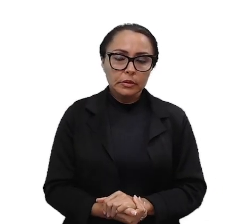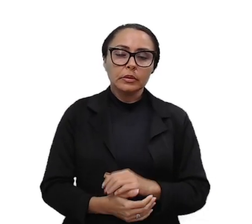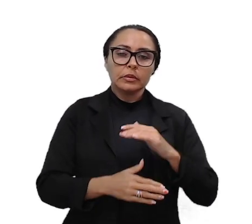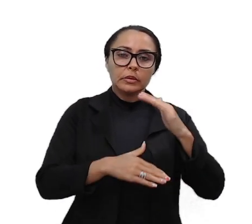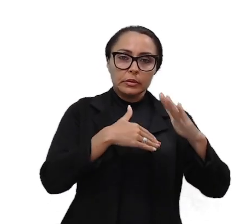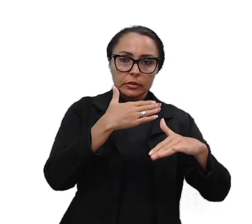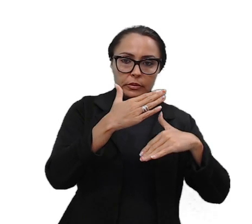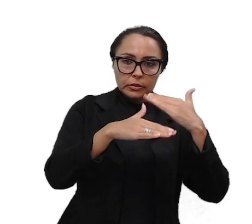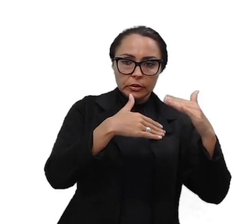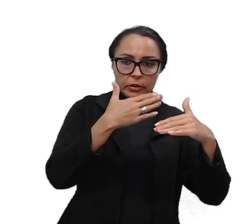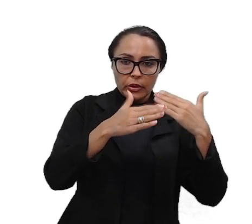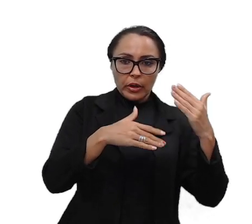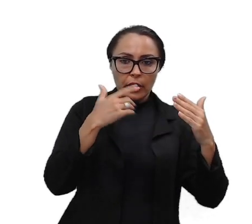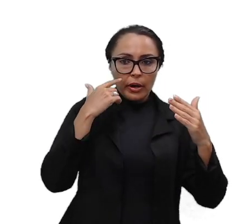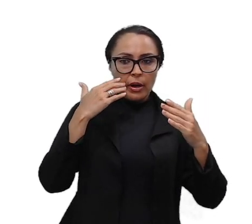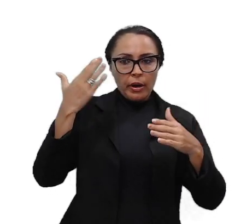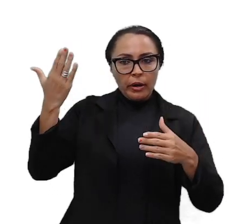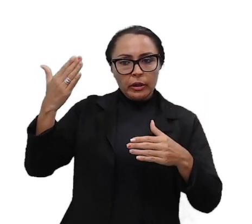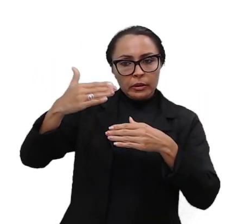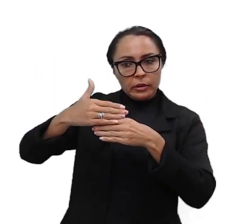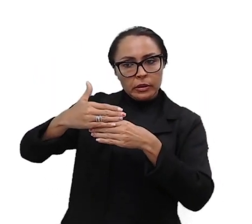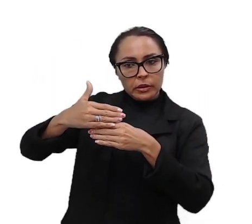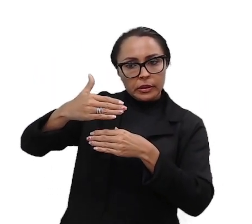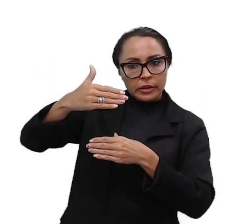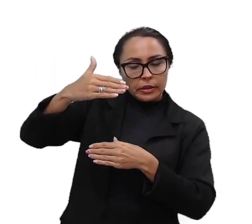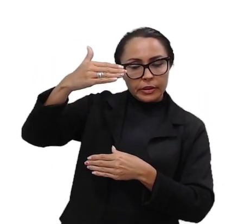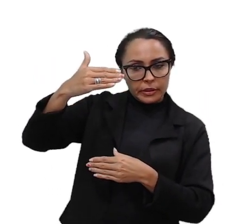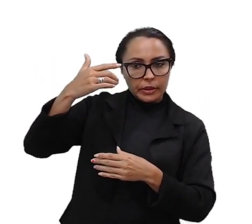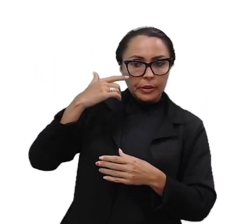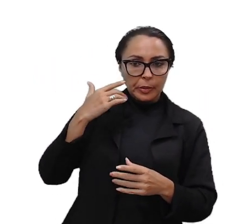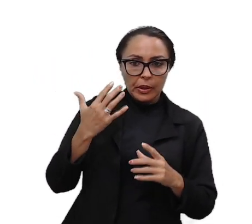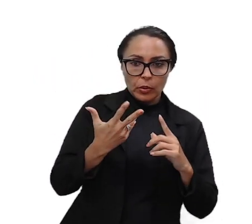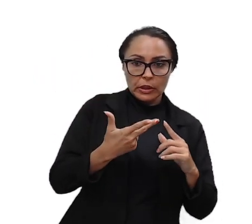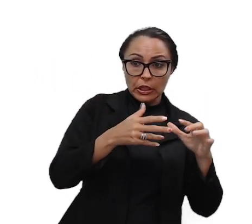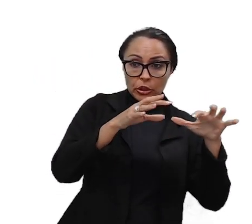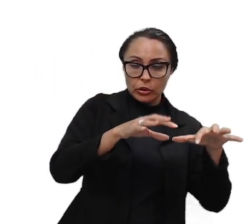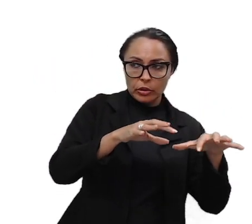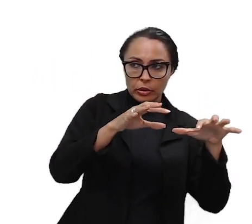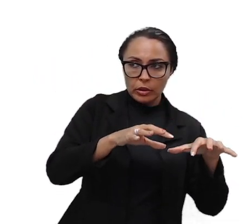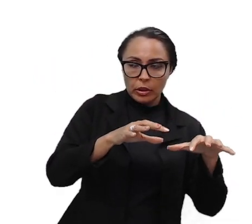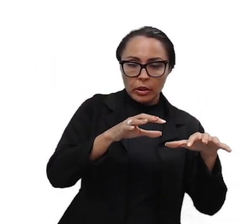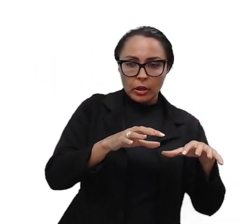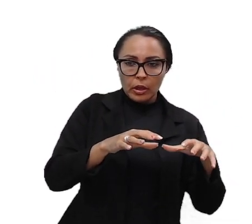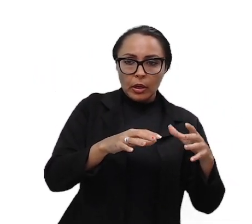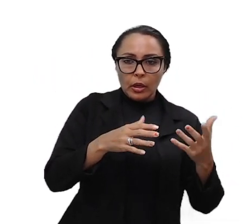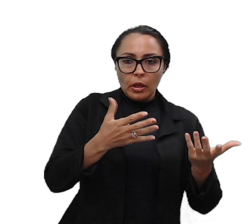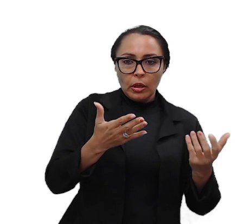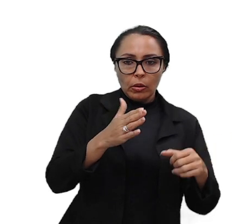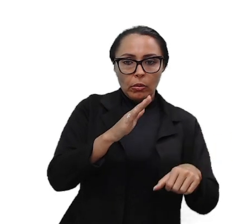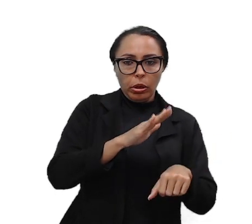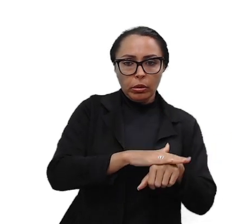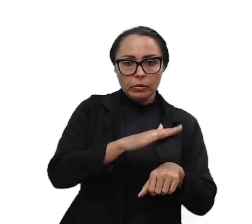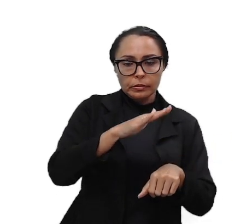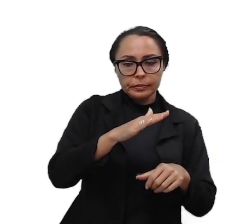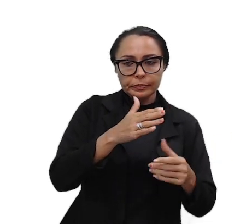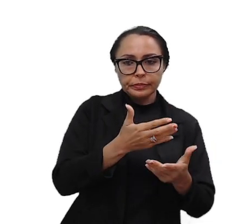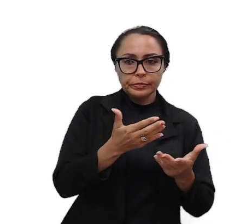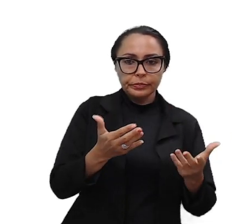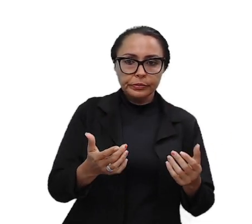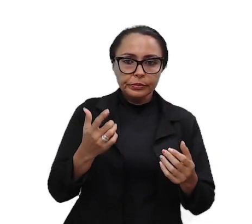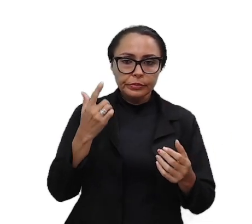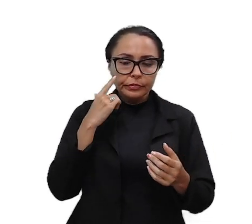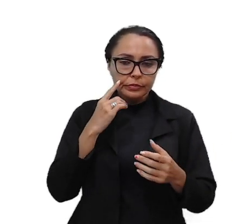uma represa. A represa vai pegar a quantidade de chuva com maior precipitação e